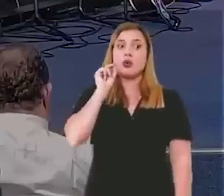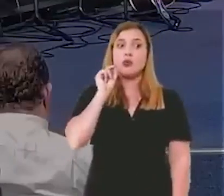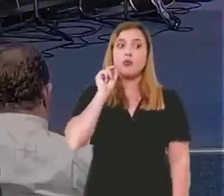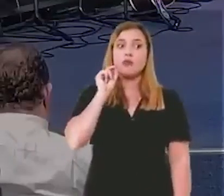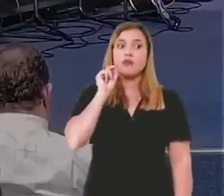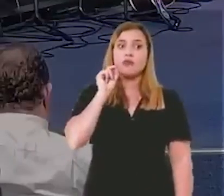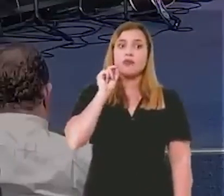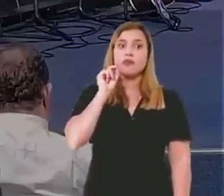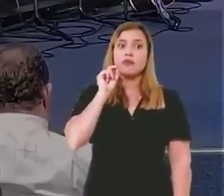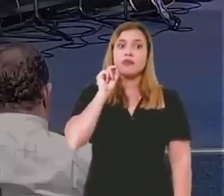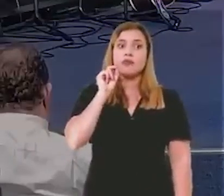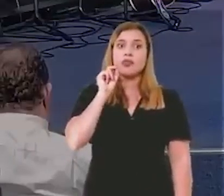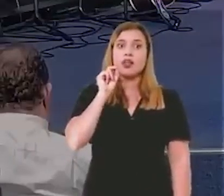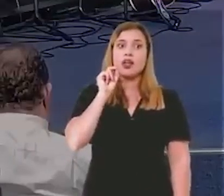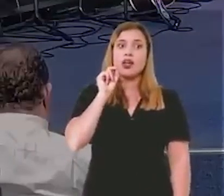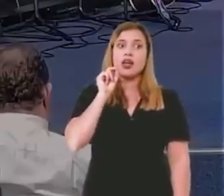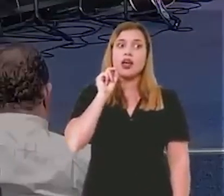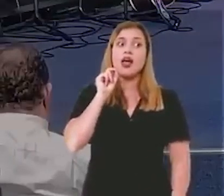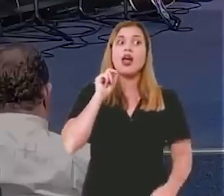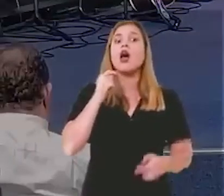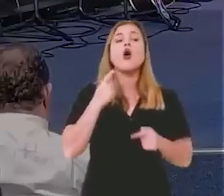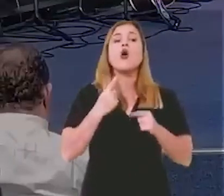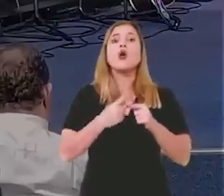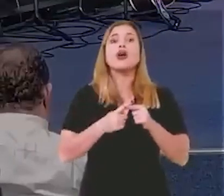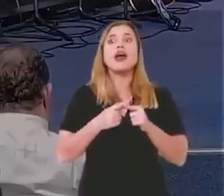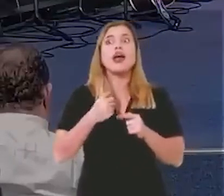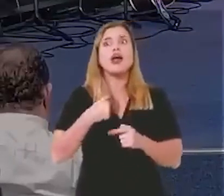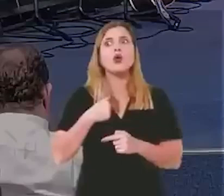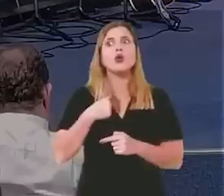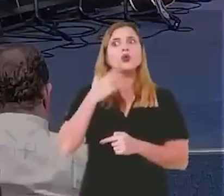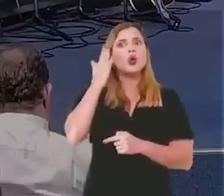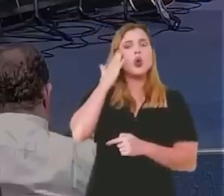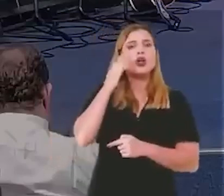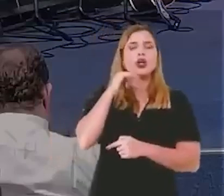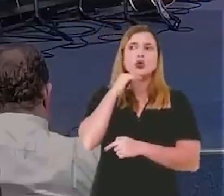decisão, aliás, eu estou até indeciso.